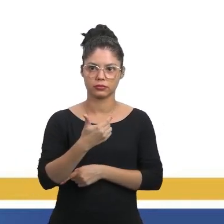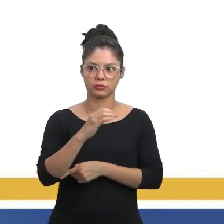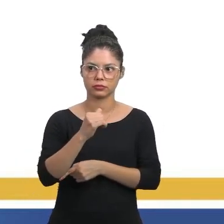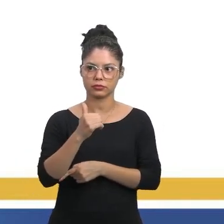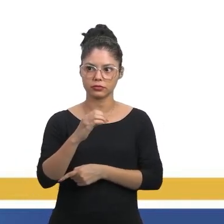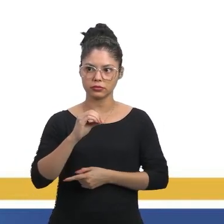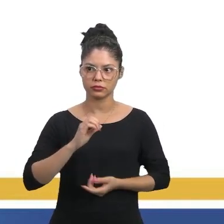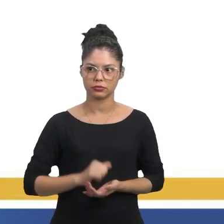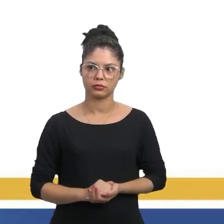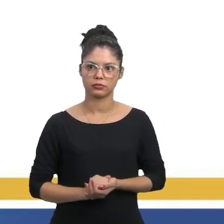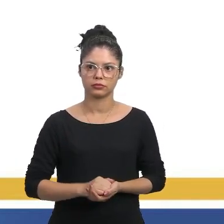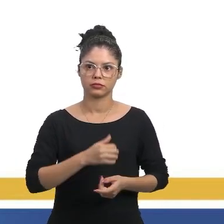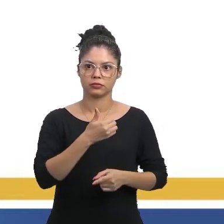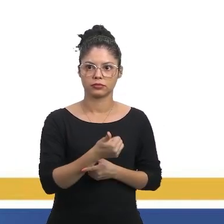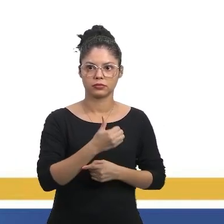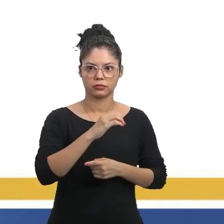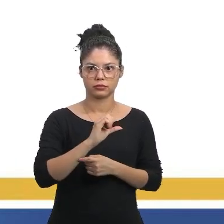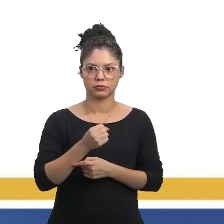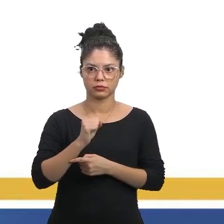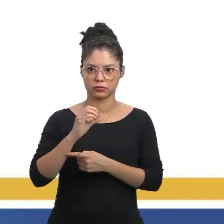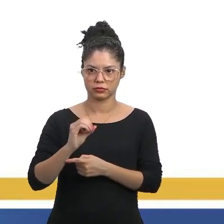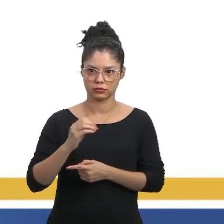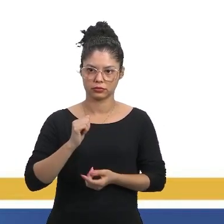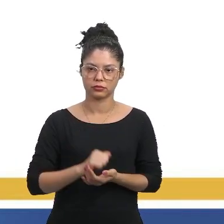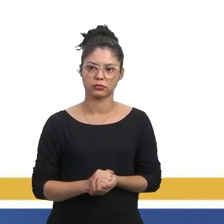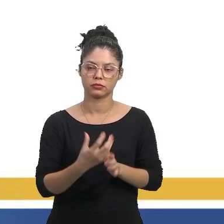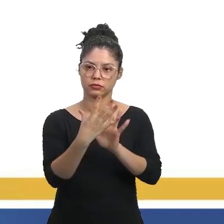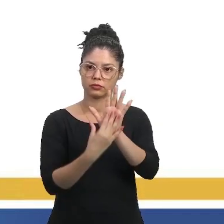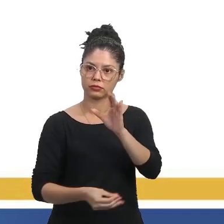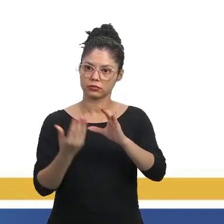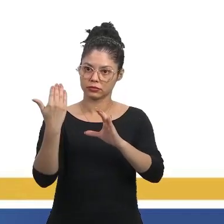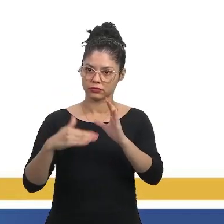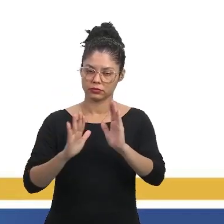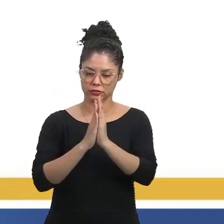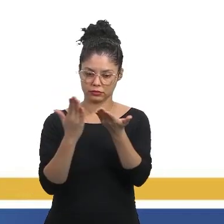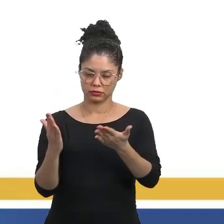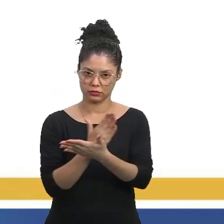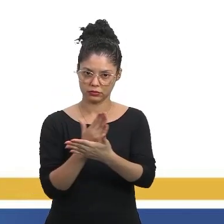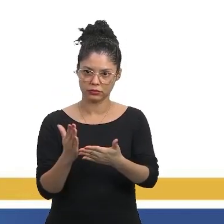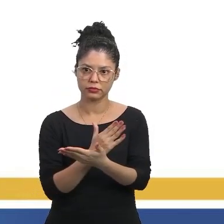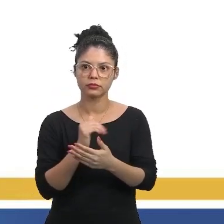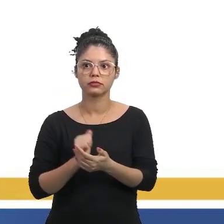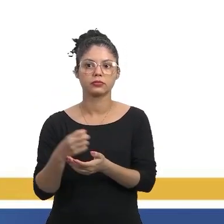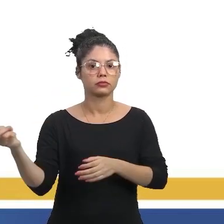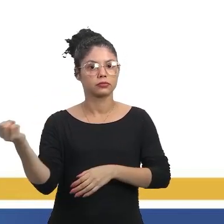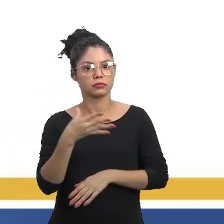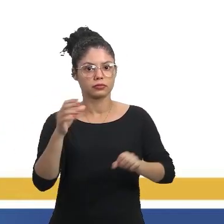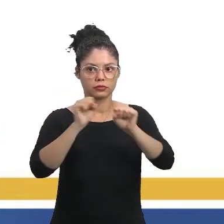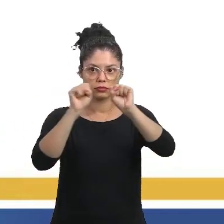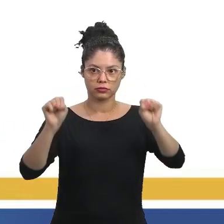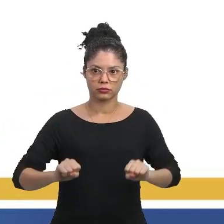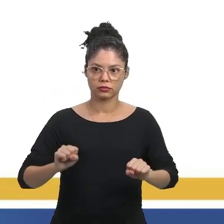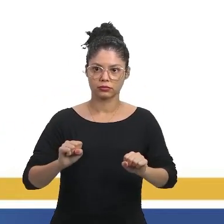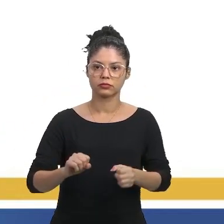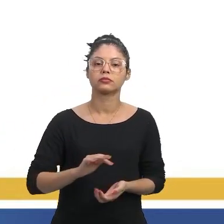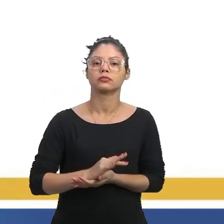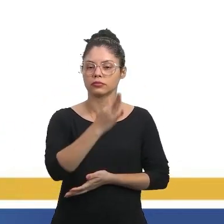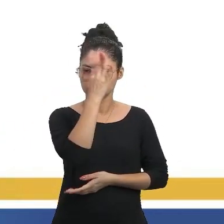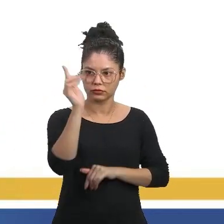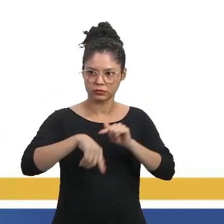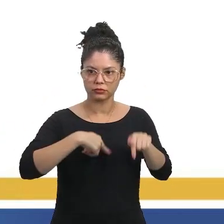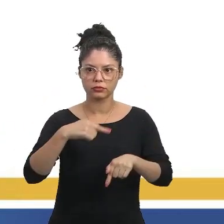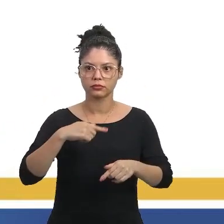Em 1808, Dalton publicou seu famoso livro intitulado Um Novo Sistema de Filosofia